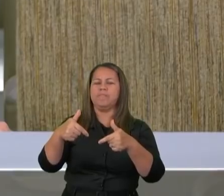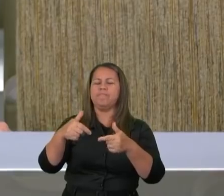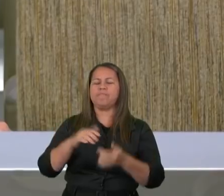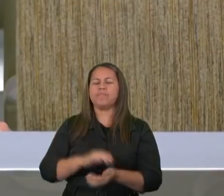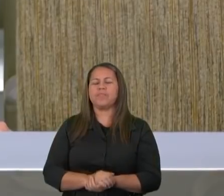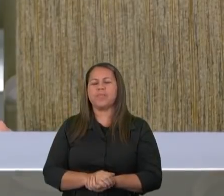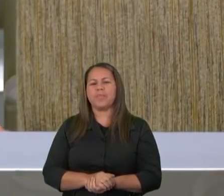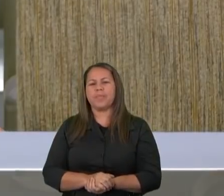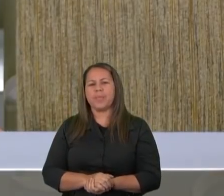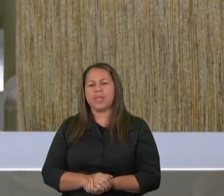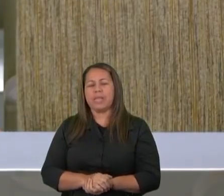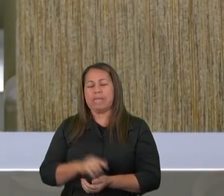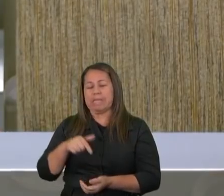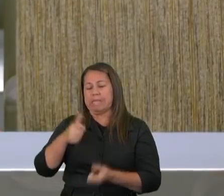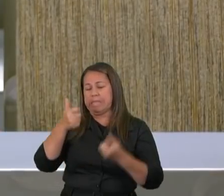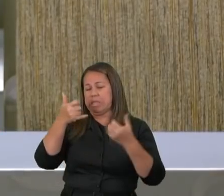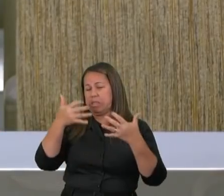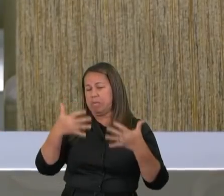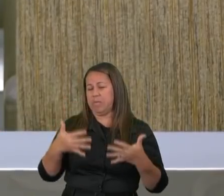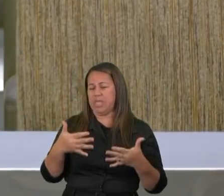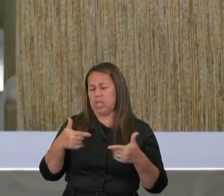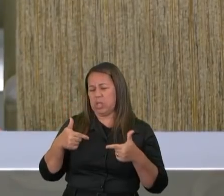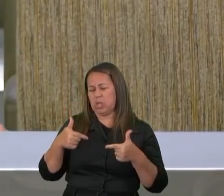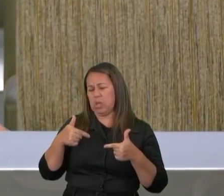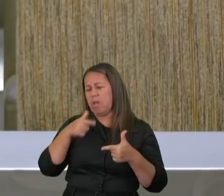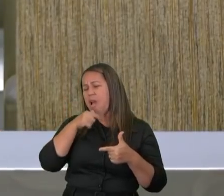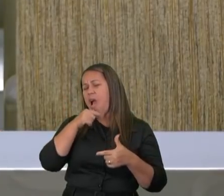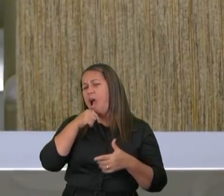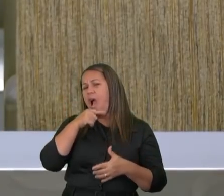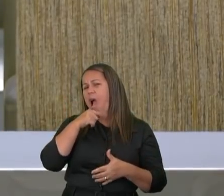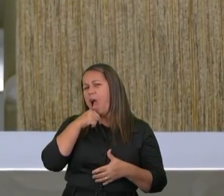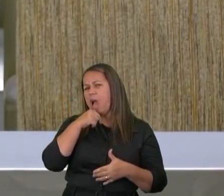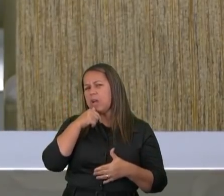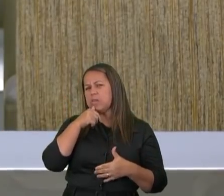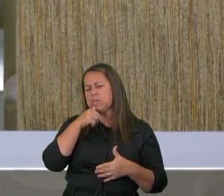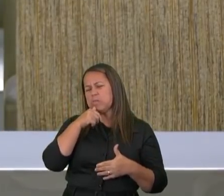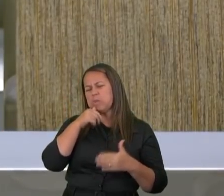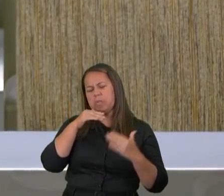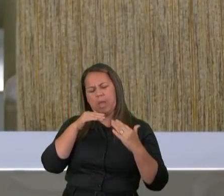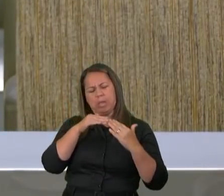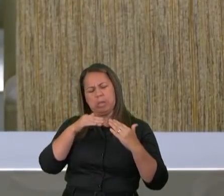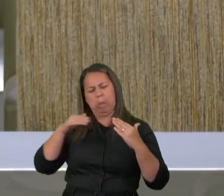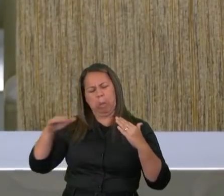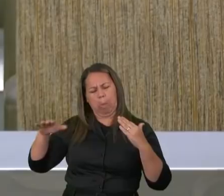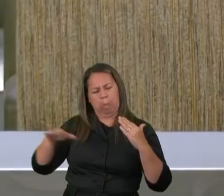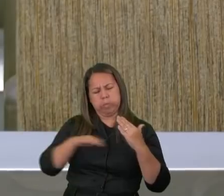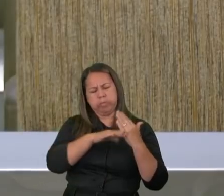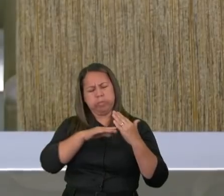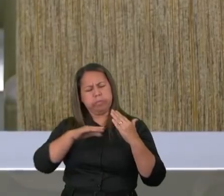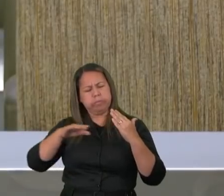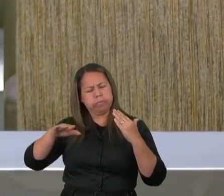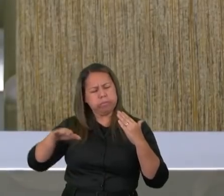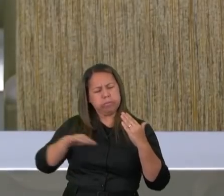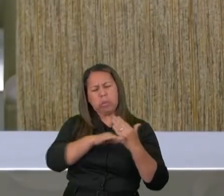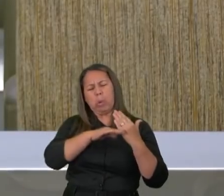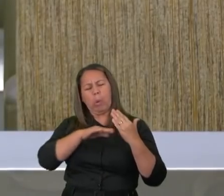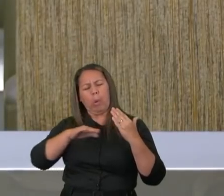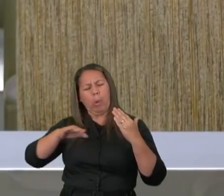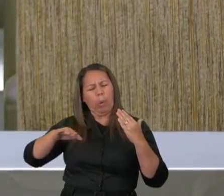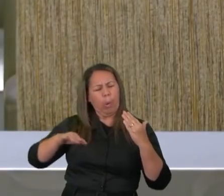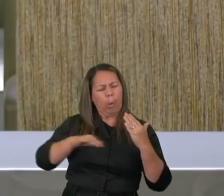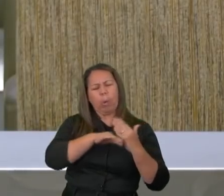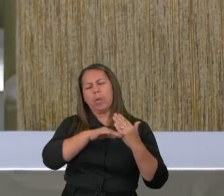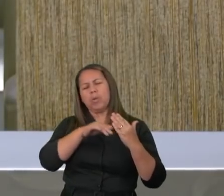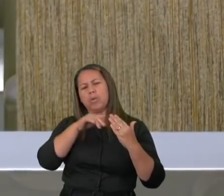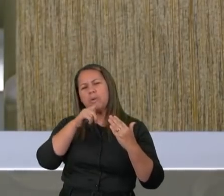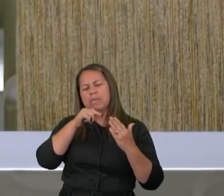falou das águas que combateram contra a casa do homem prudente. Disse que correram rios e